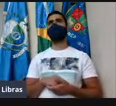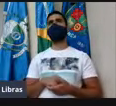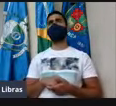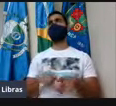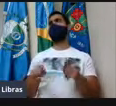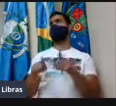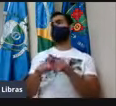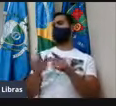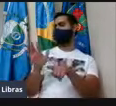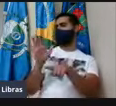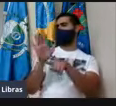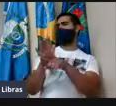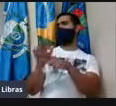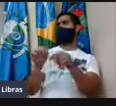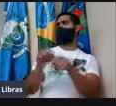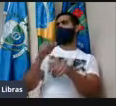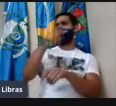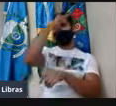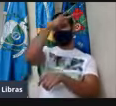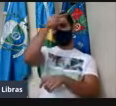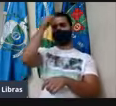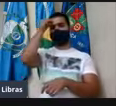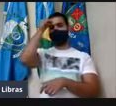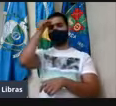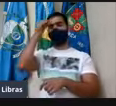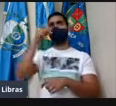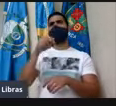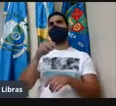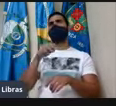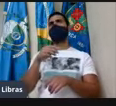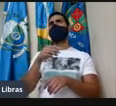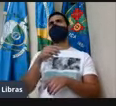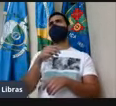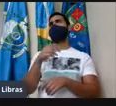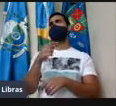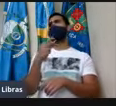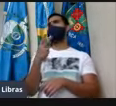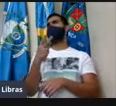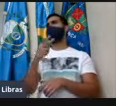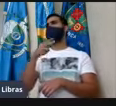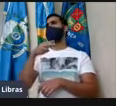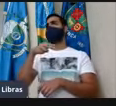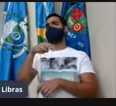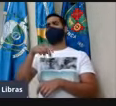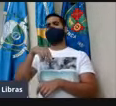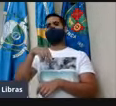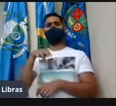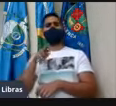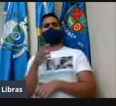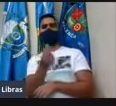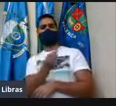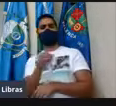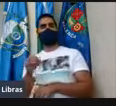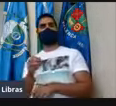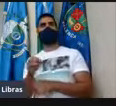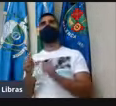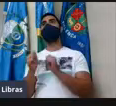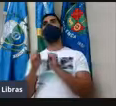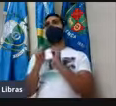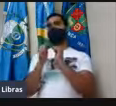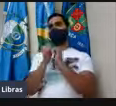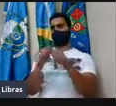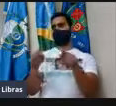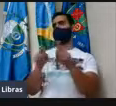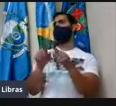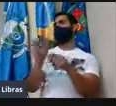pelo repasse que você fez para a prefeitura no valor de 2.600.000, junto com